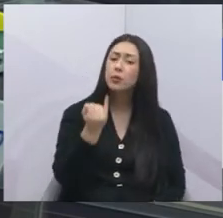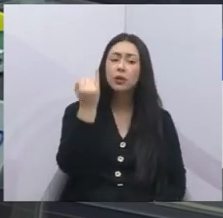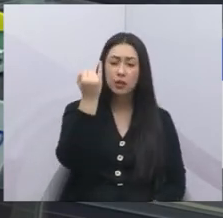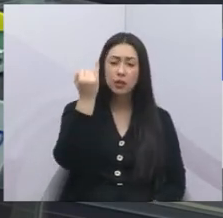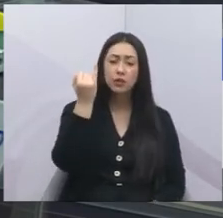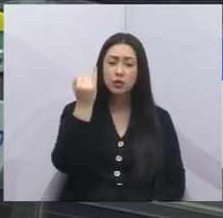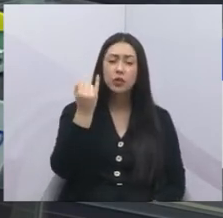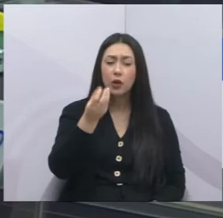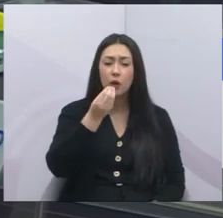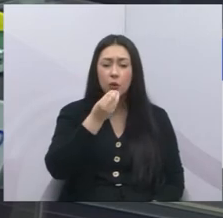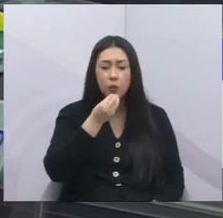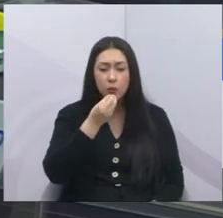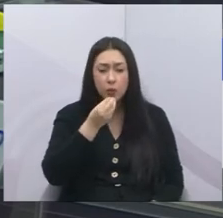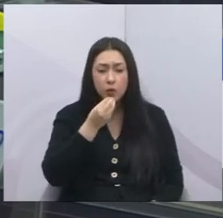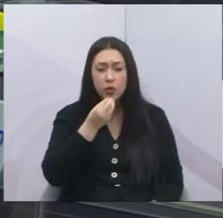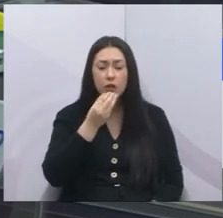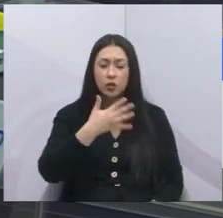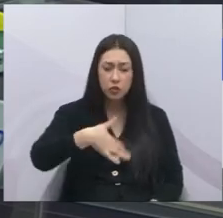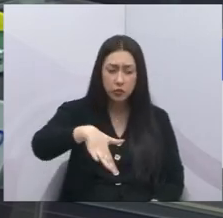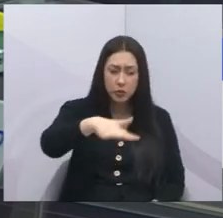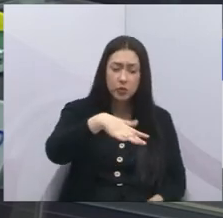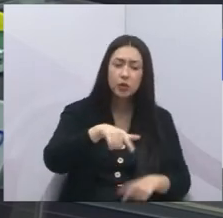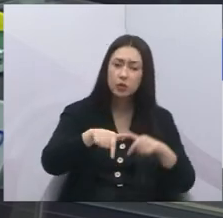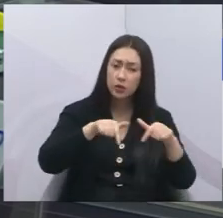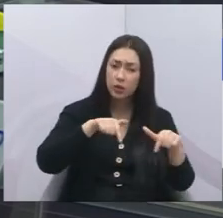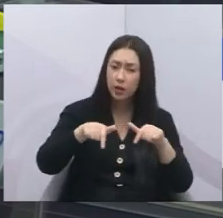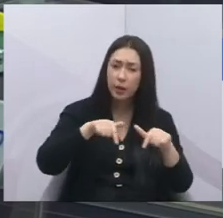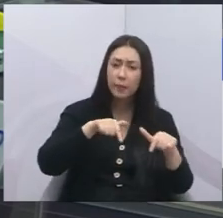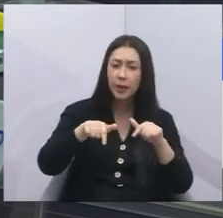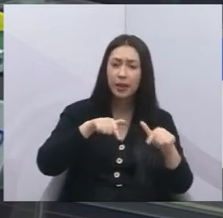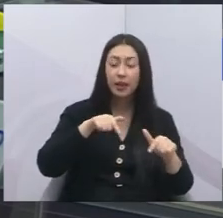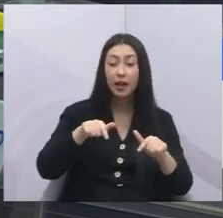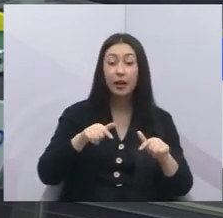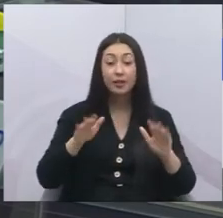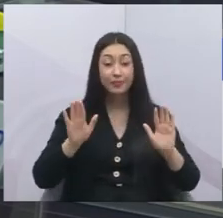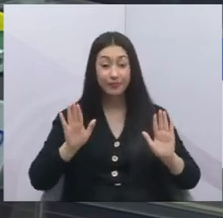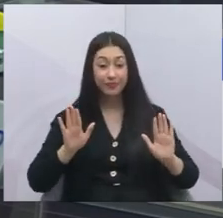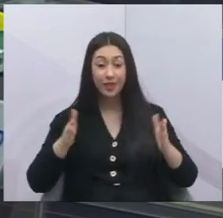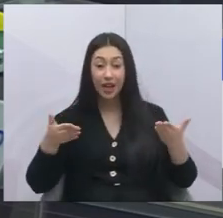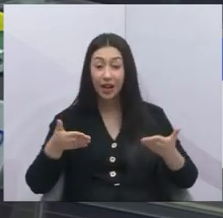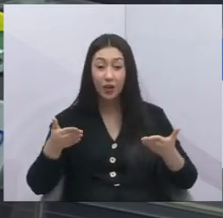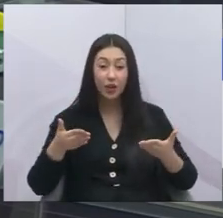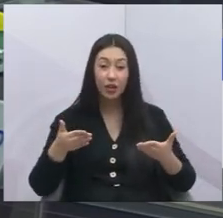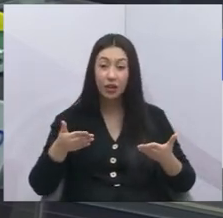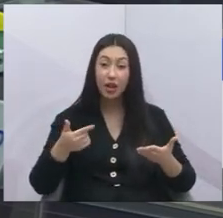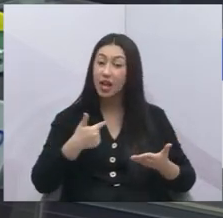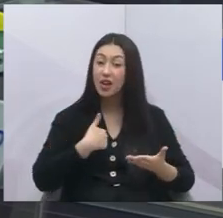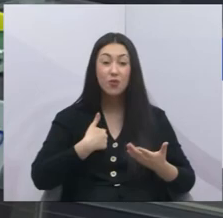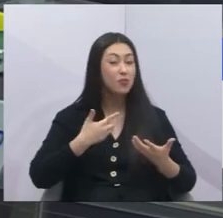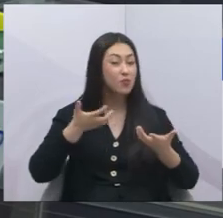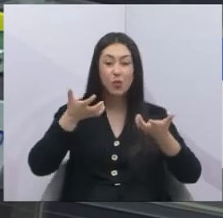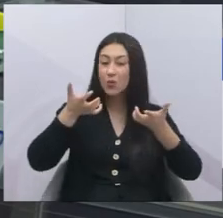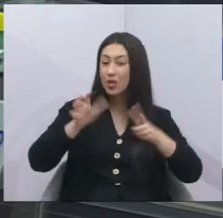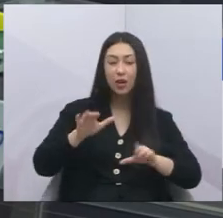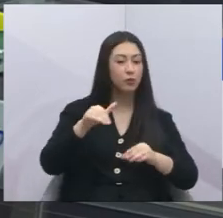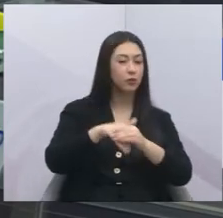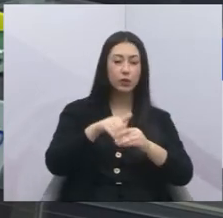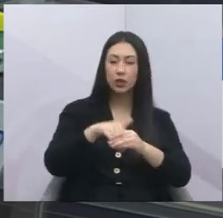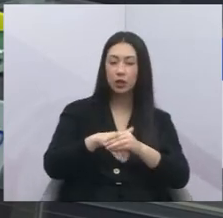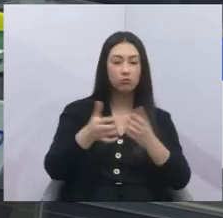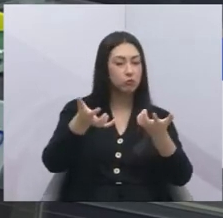para dar uma oportunidade para o pessoal trabalhar nesse final de ano. Então, nesse momento, eu me abstenho dessa